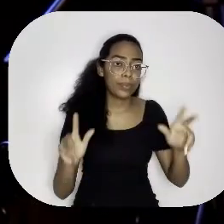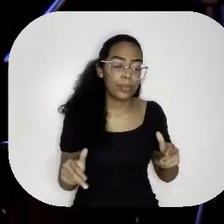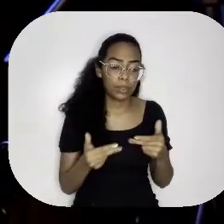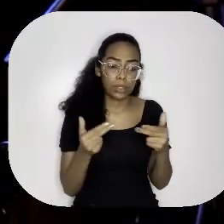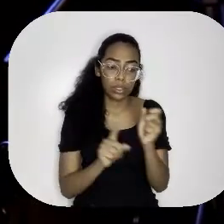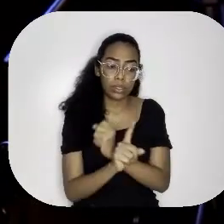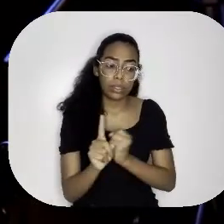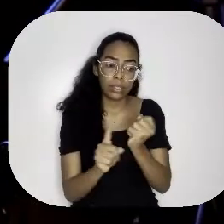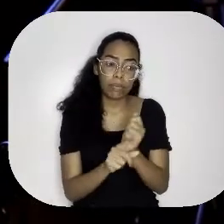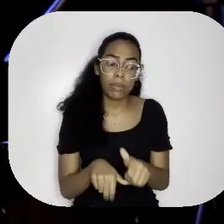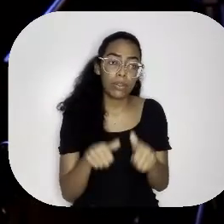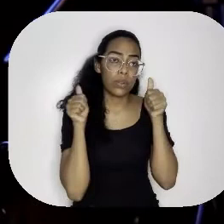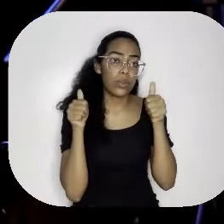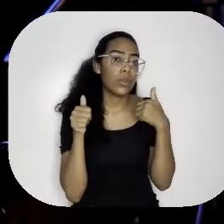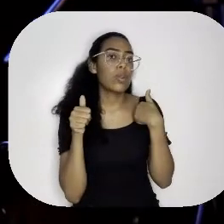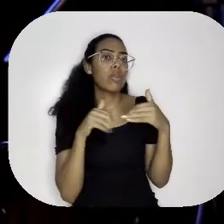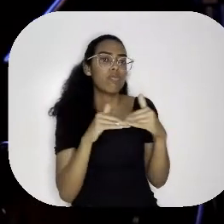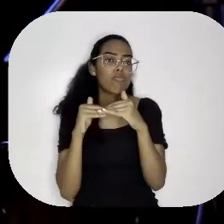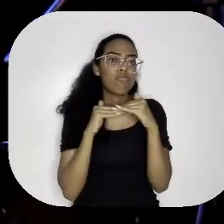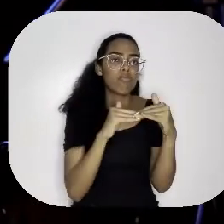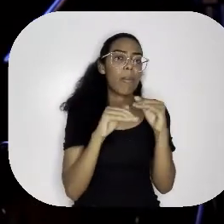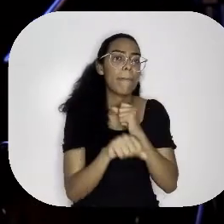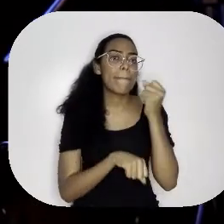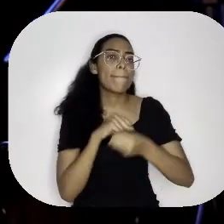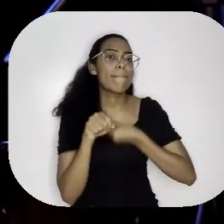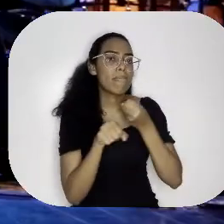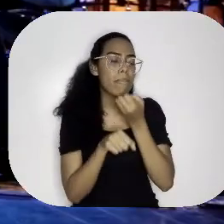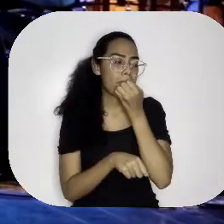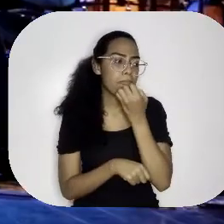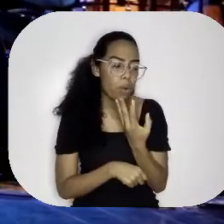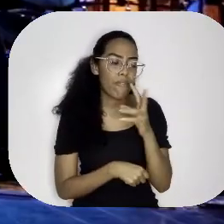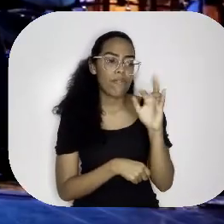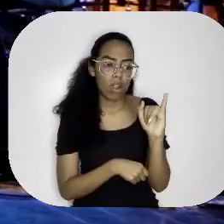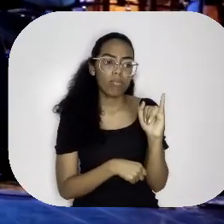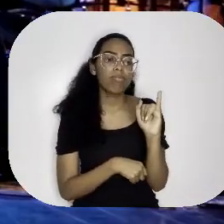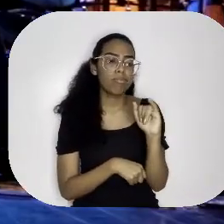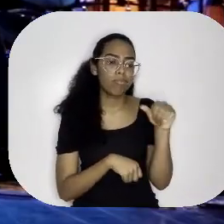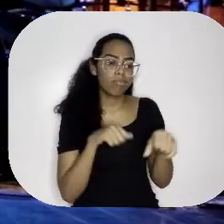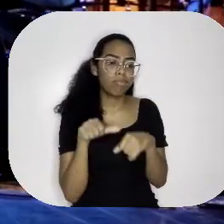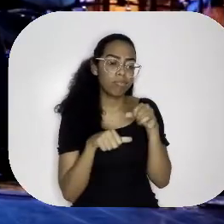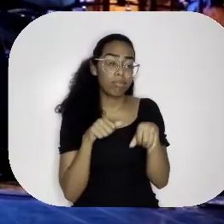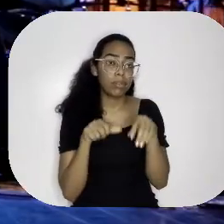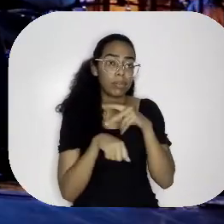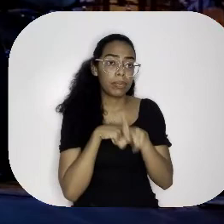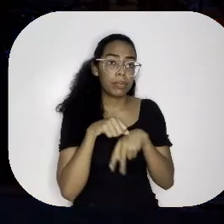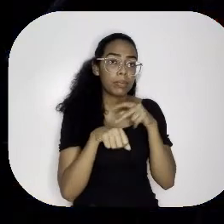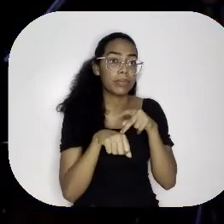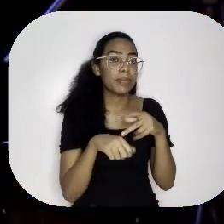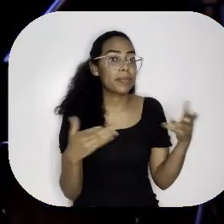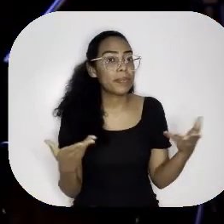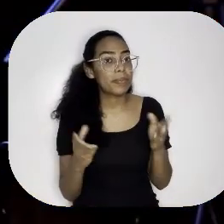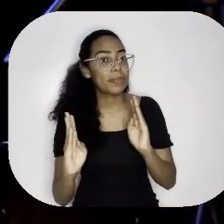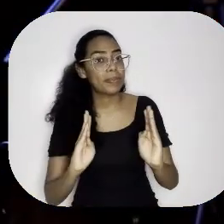lutando por uma sociedade mais justa, mais igualitária, mais humana. E no próximo ano, com certeza, a gente vai transformar e vai mudar esse país.